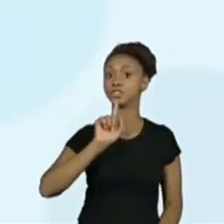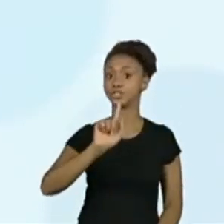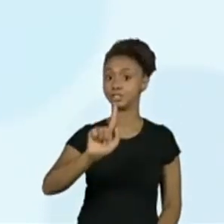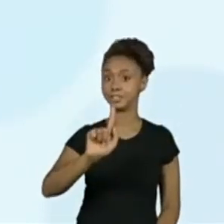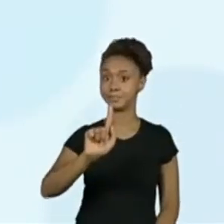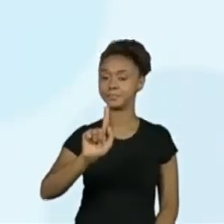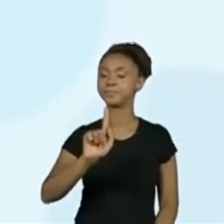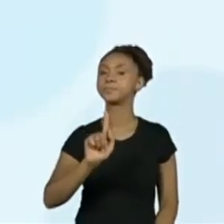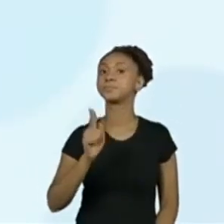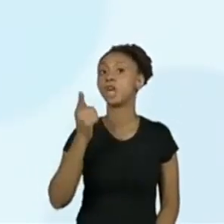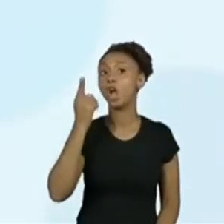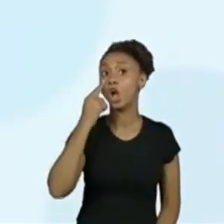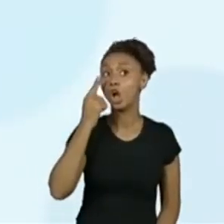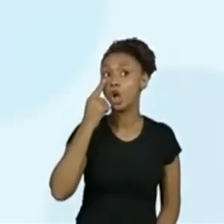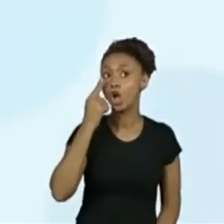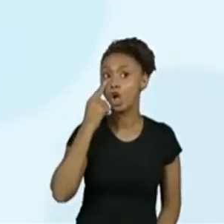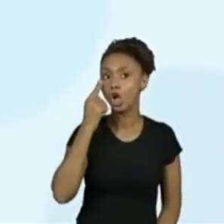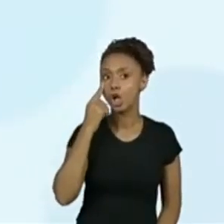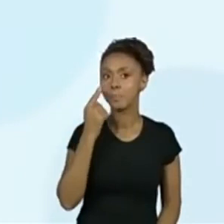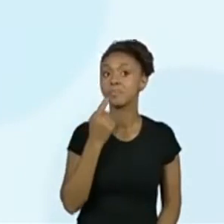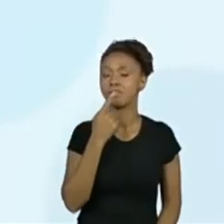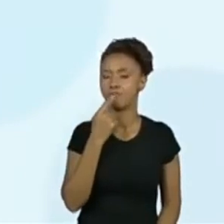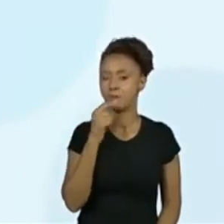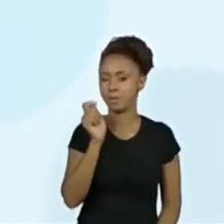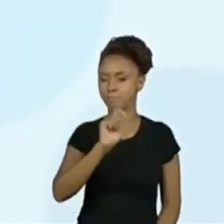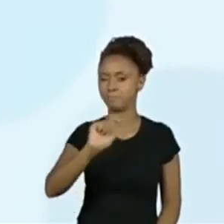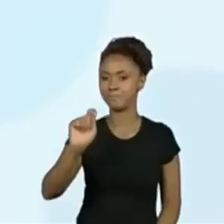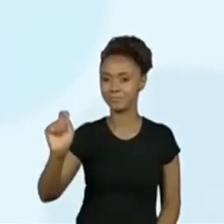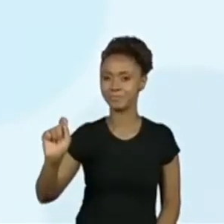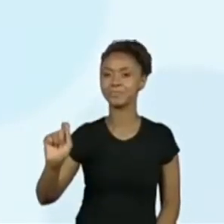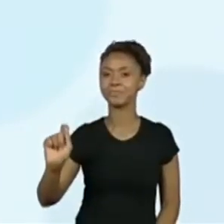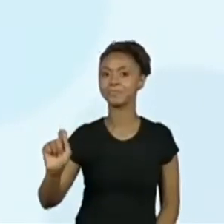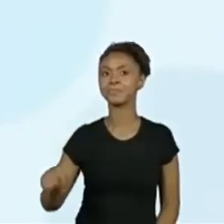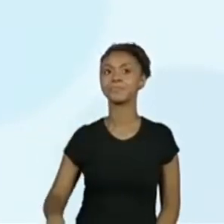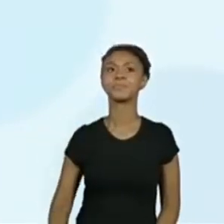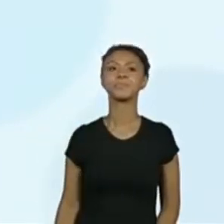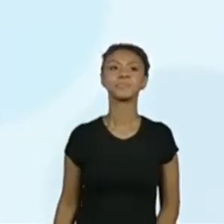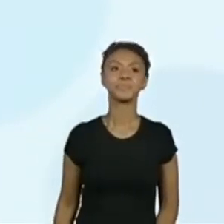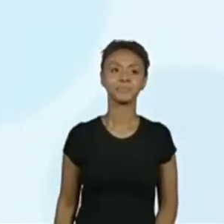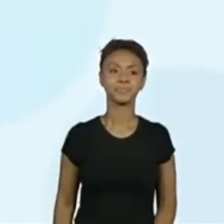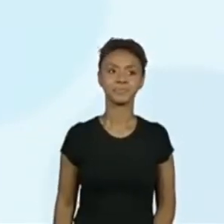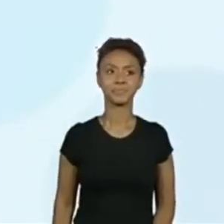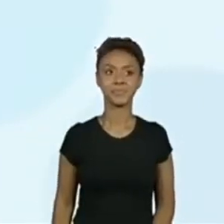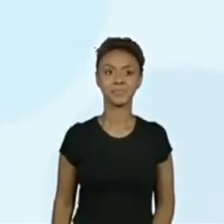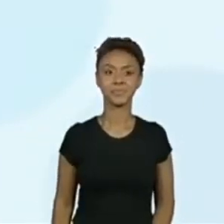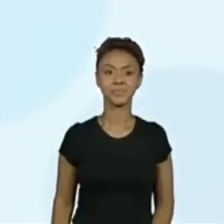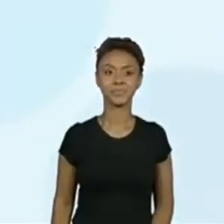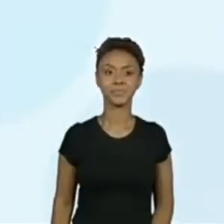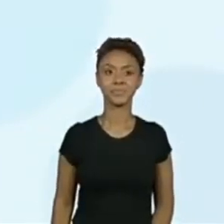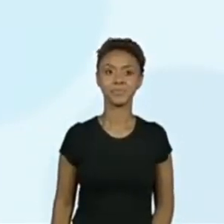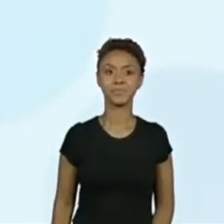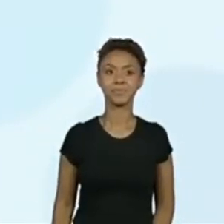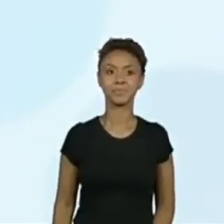Aqui, turminha, ó, deixa eu pôr a caneta vermelha para vocês observarem.